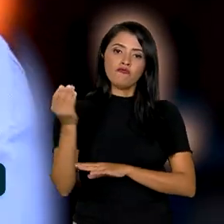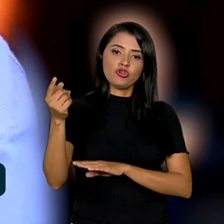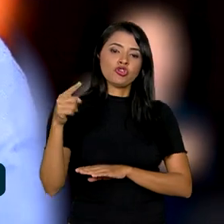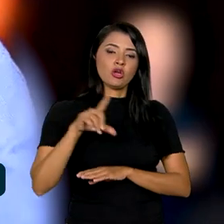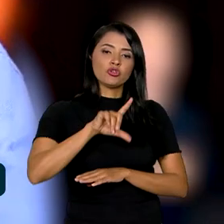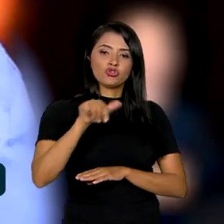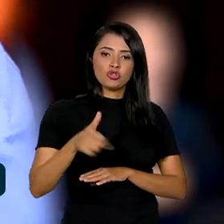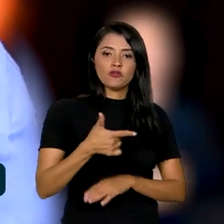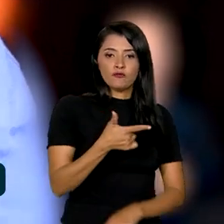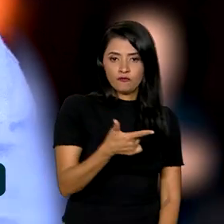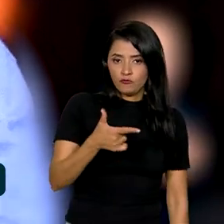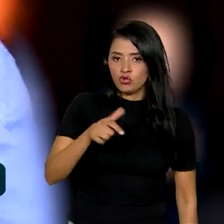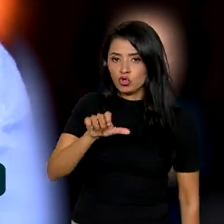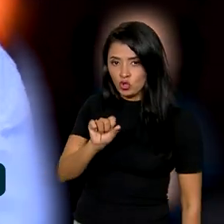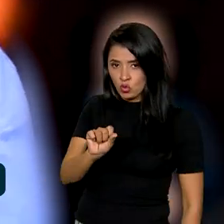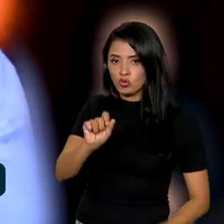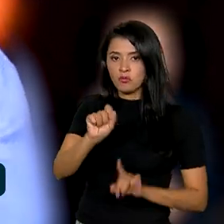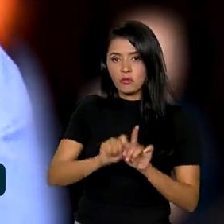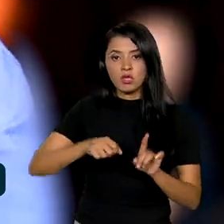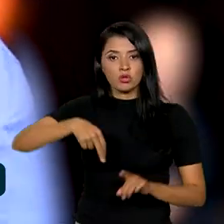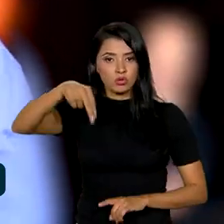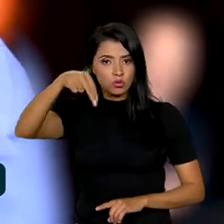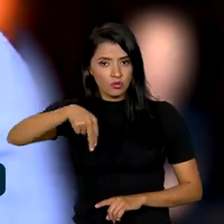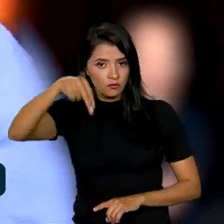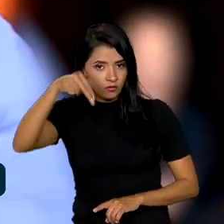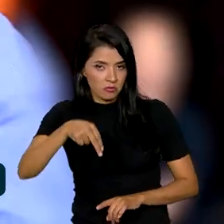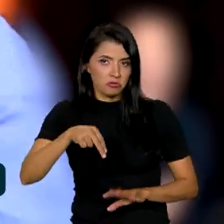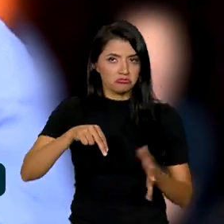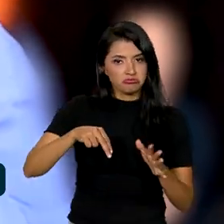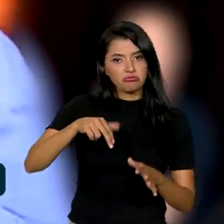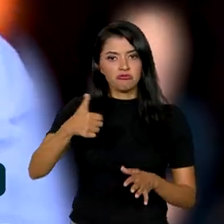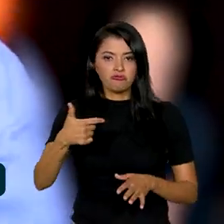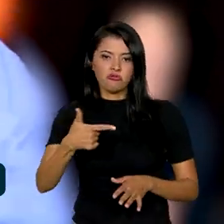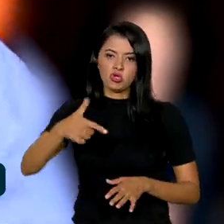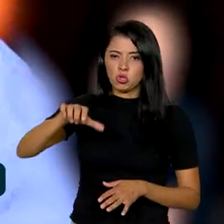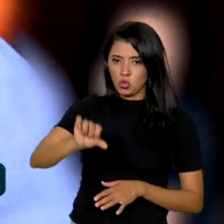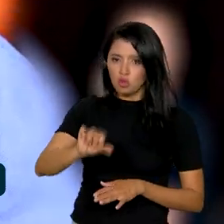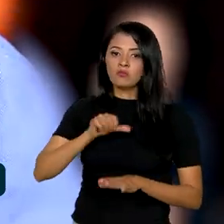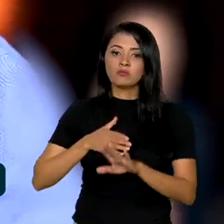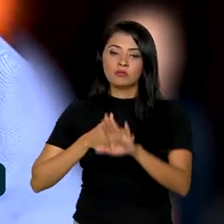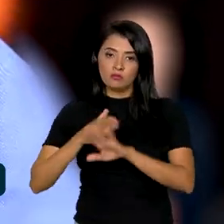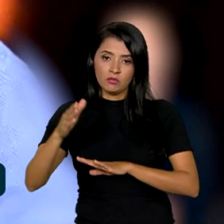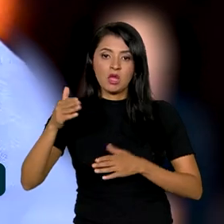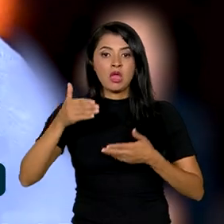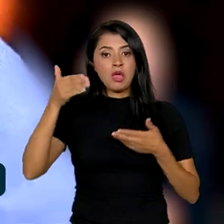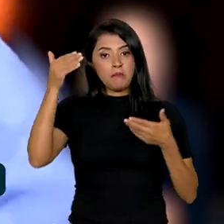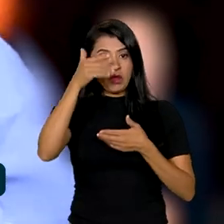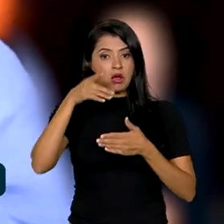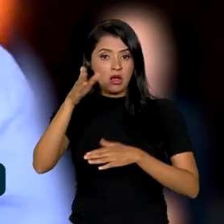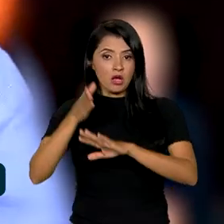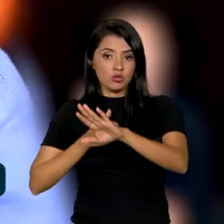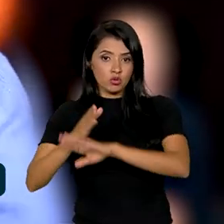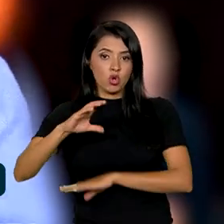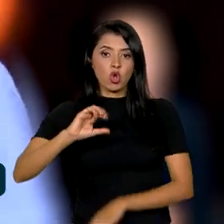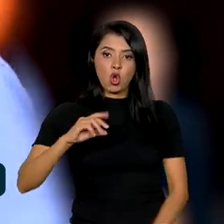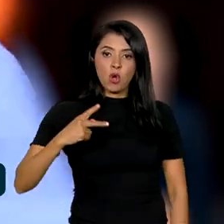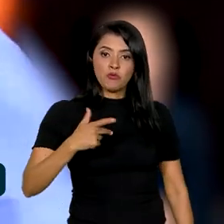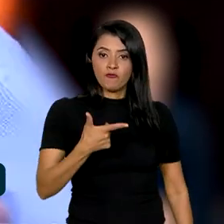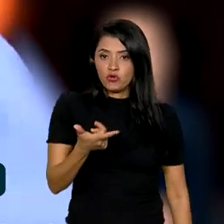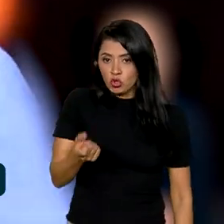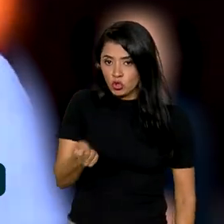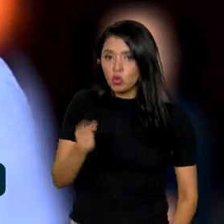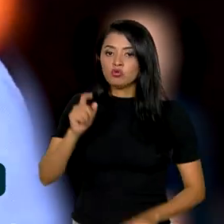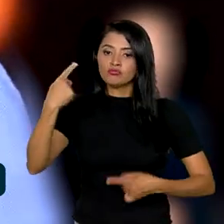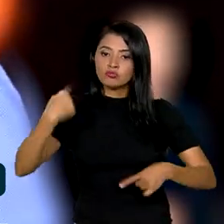dia 28 de novembro, ou 29, que é para os Emirados Árabes, para a COP28, que vai